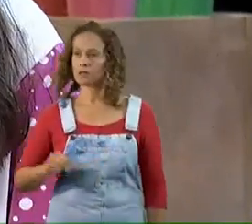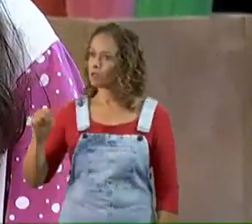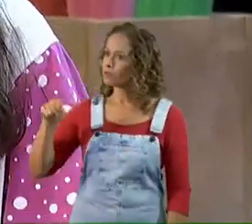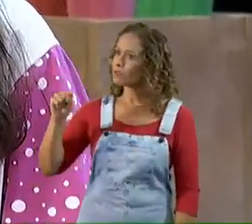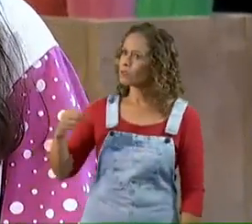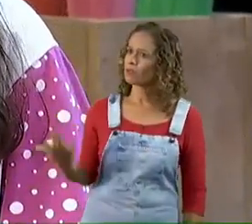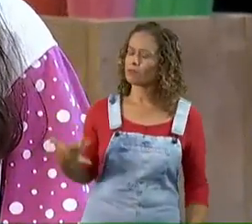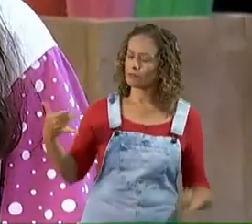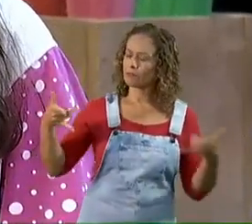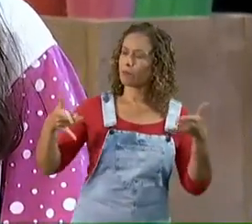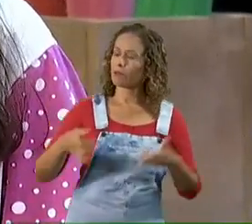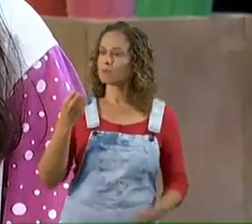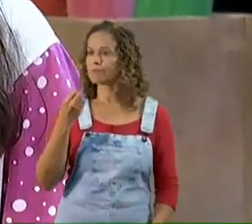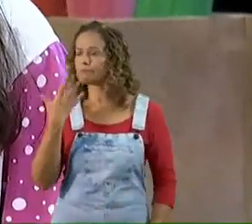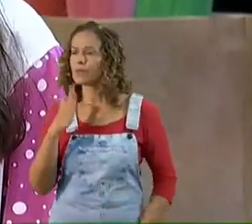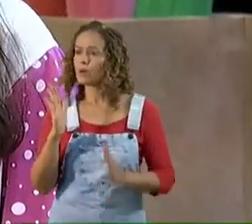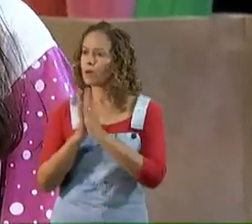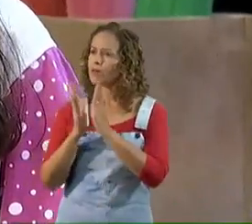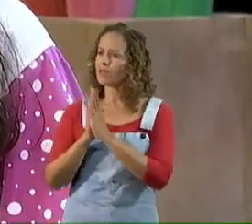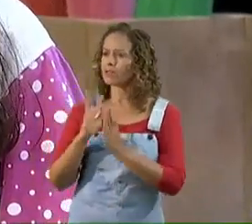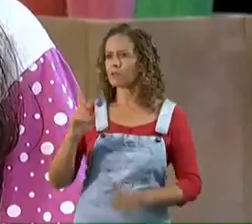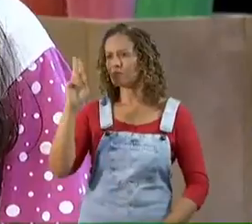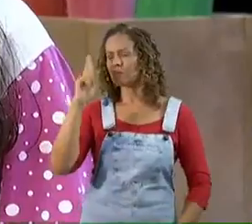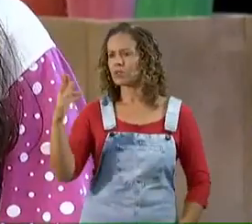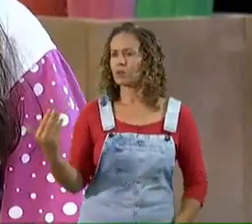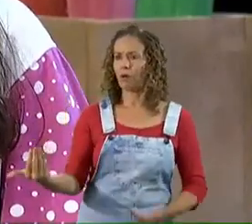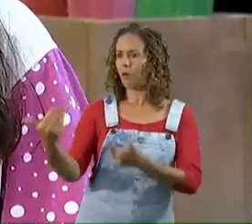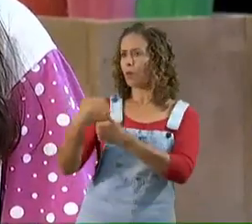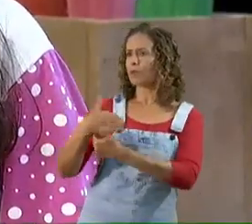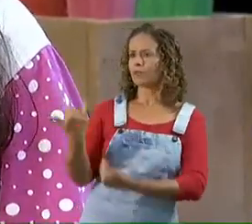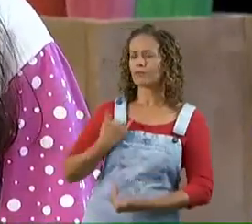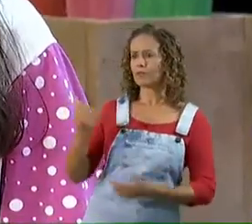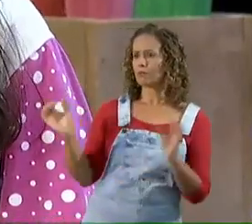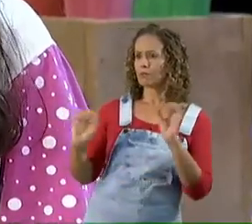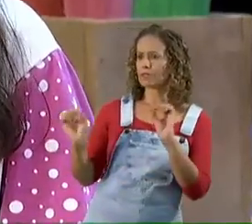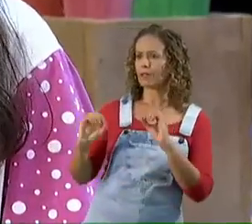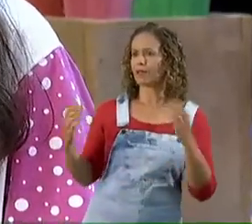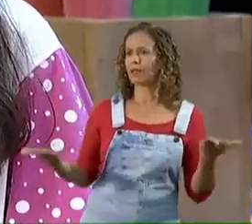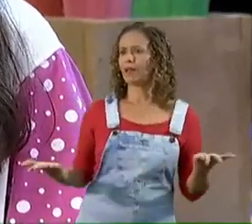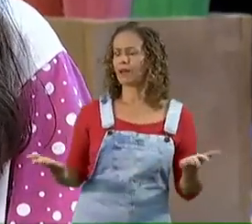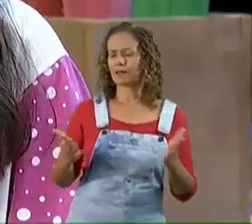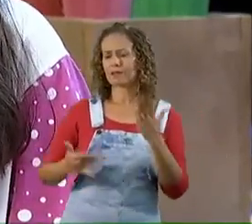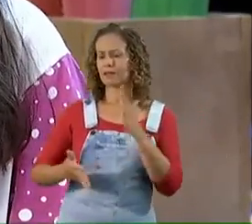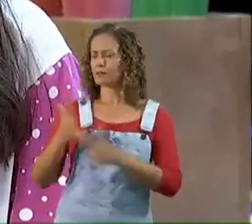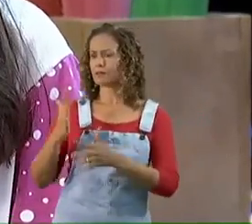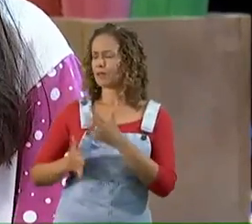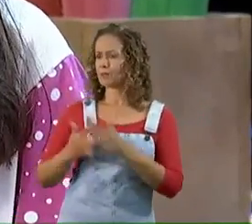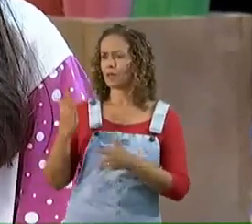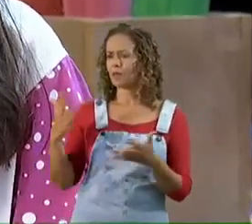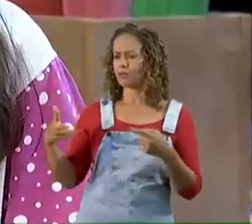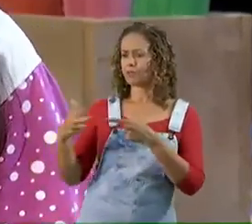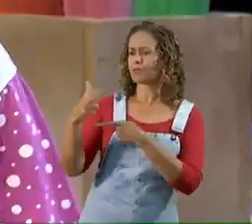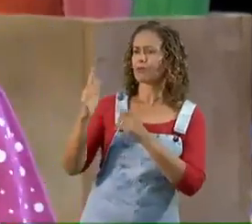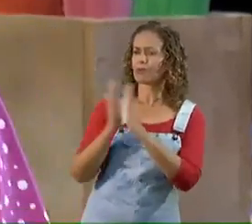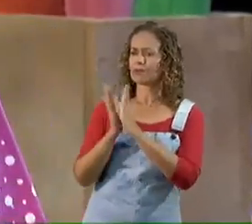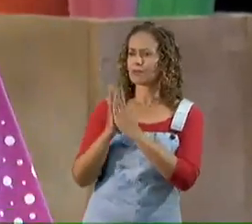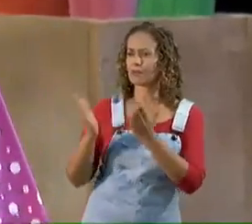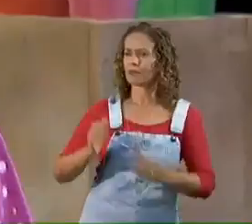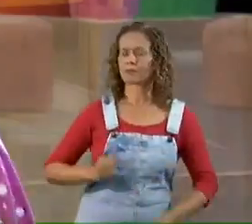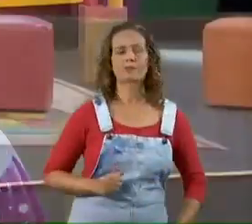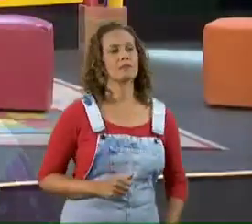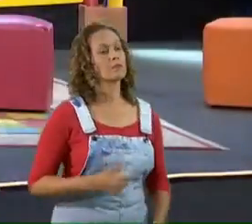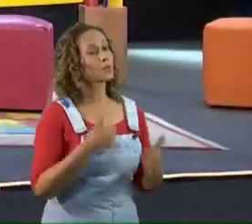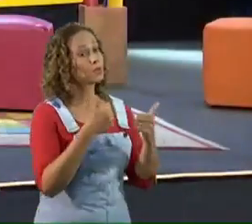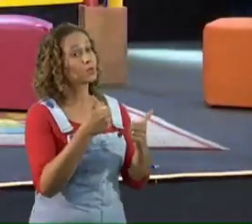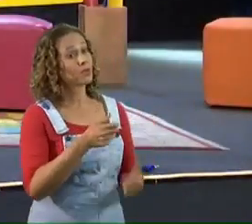aqui no meu quarto numa boa orando e o senhor entra assim, sem avisar nem nada, e ainda interrompeu minha oração. Tudo bem, continue a